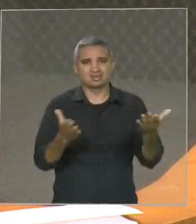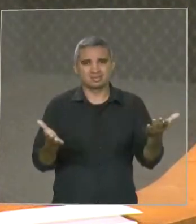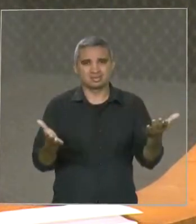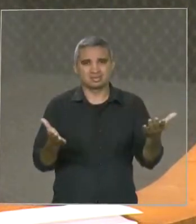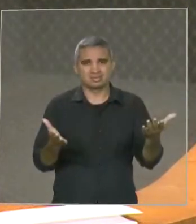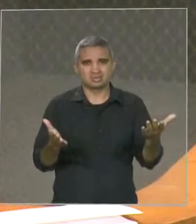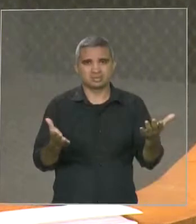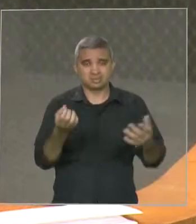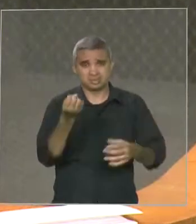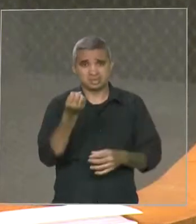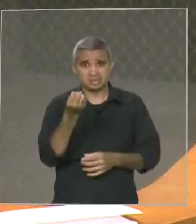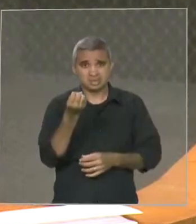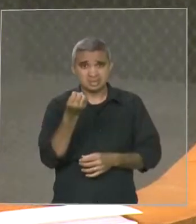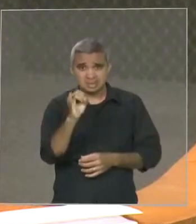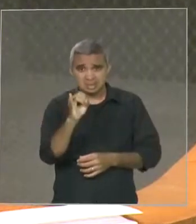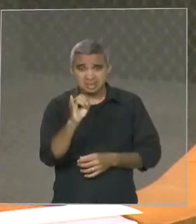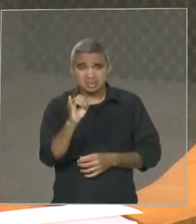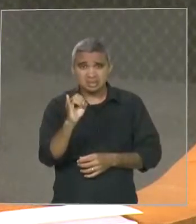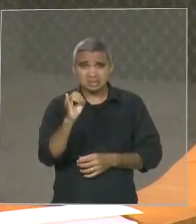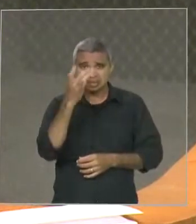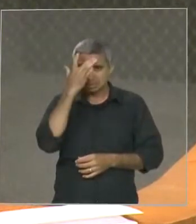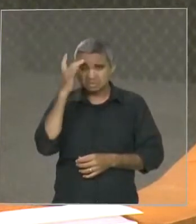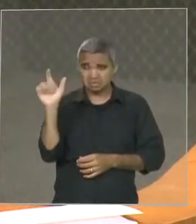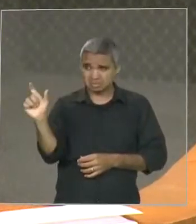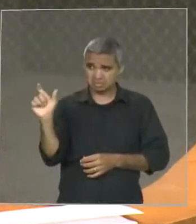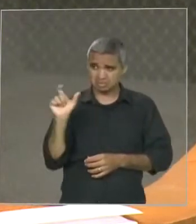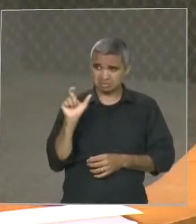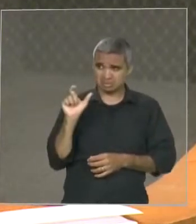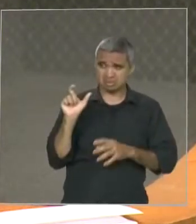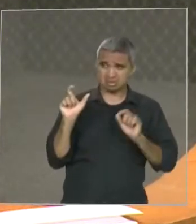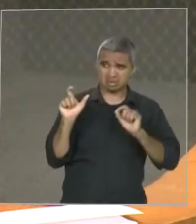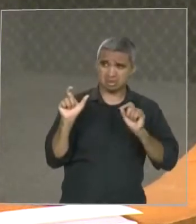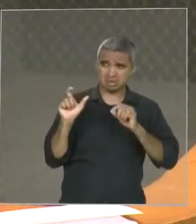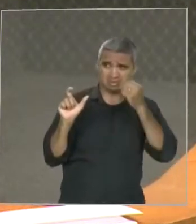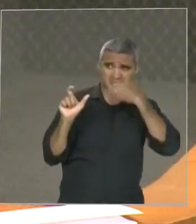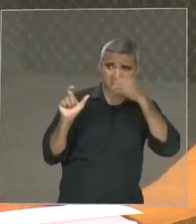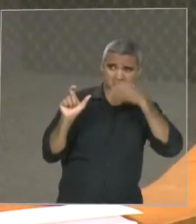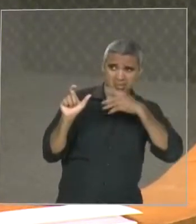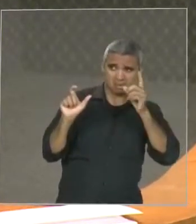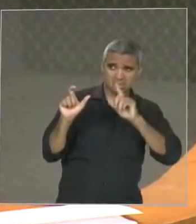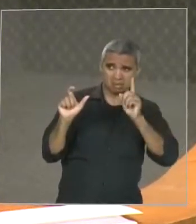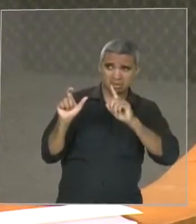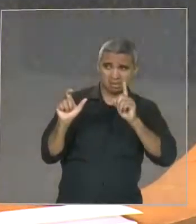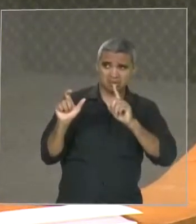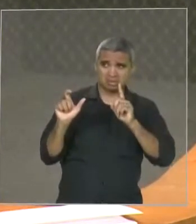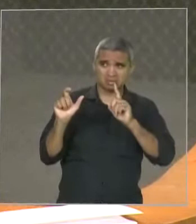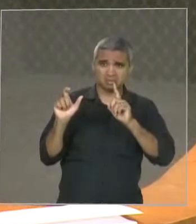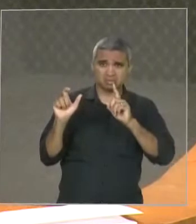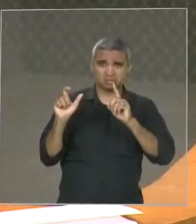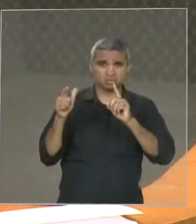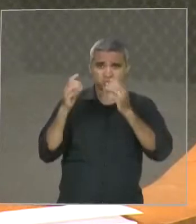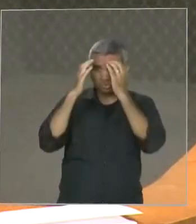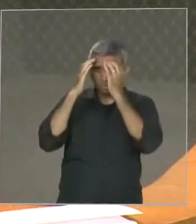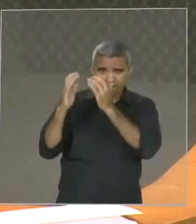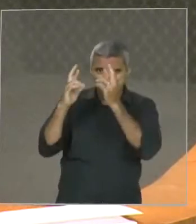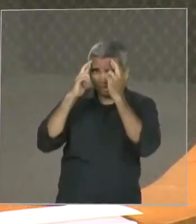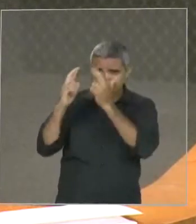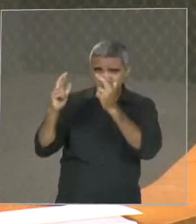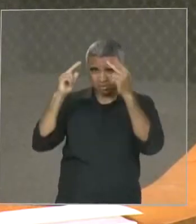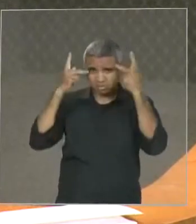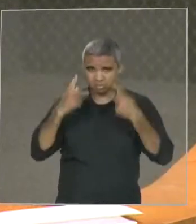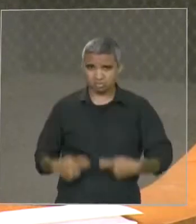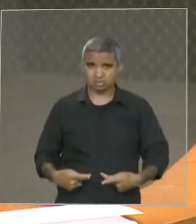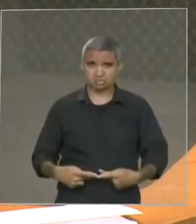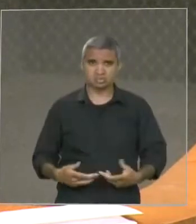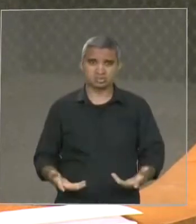nome que não seja tortura, degradação, desumanidade, abuso, eu acho